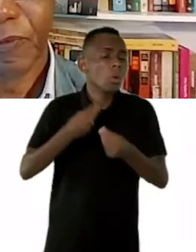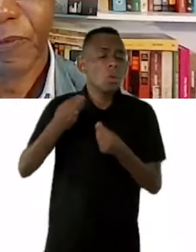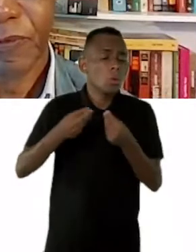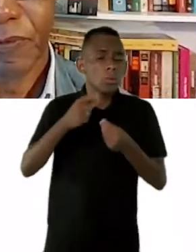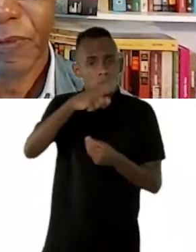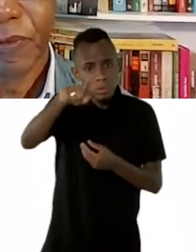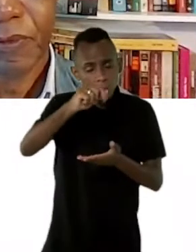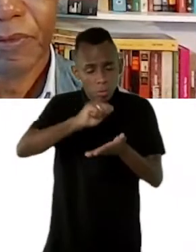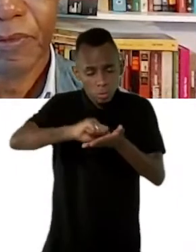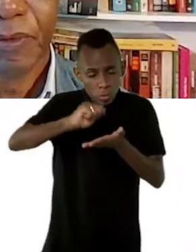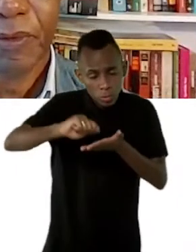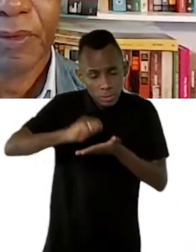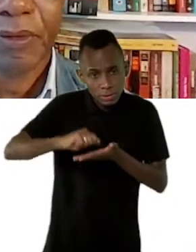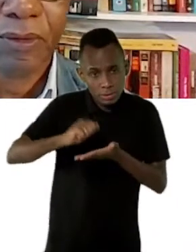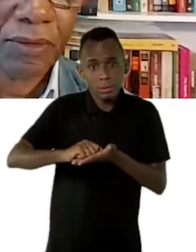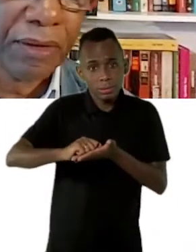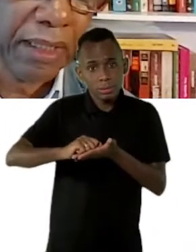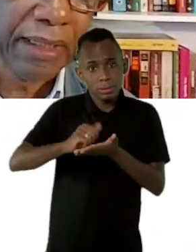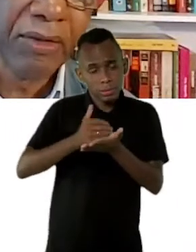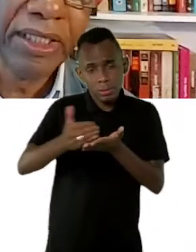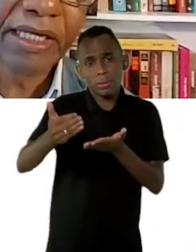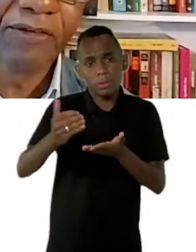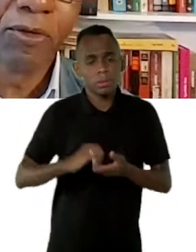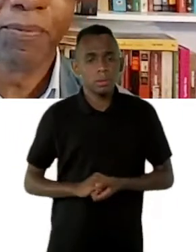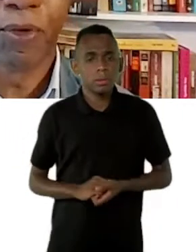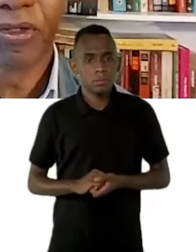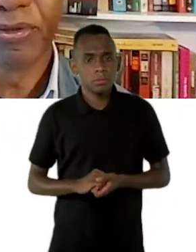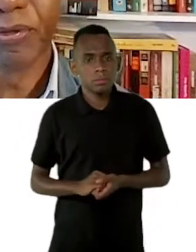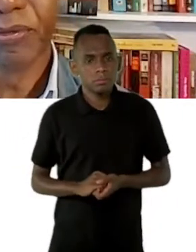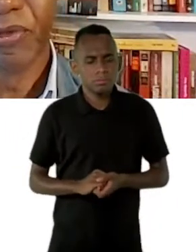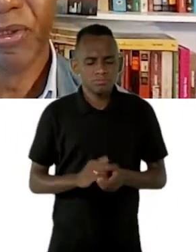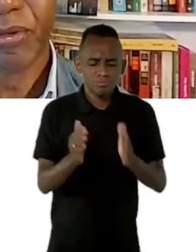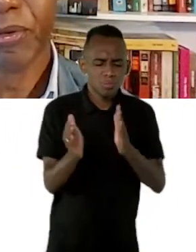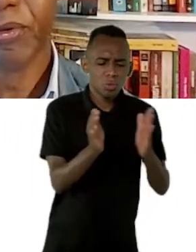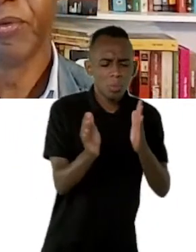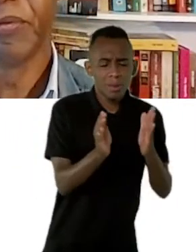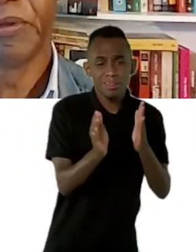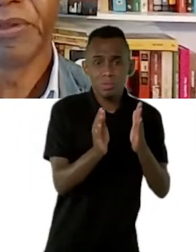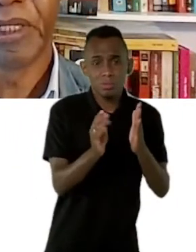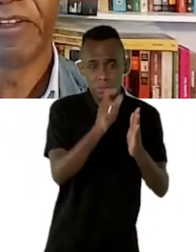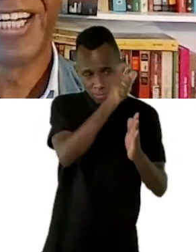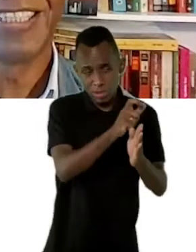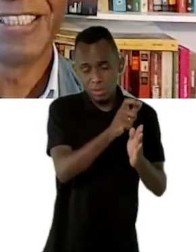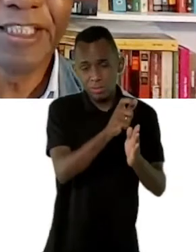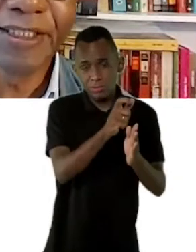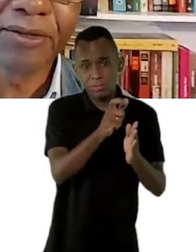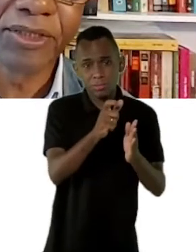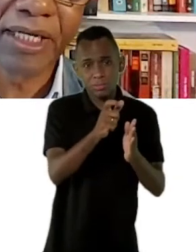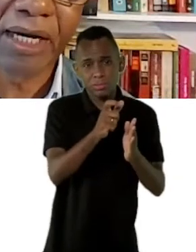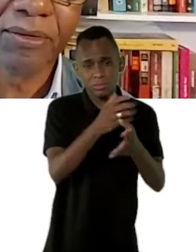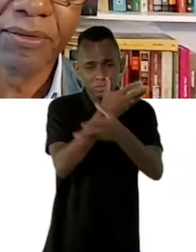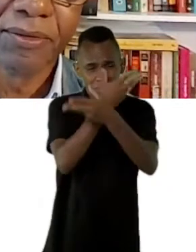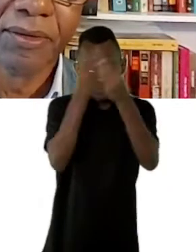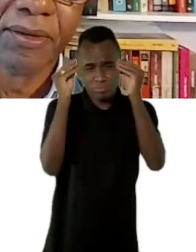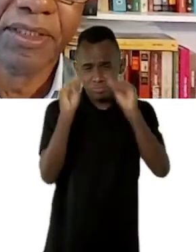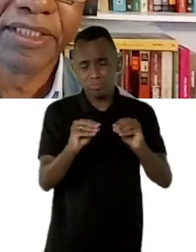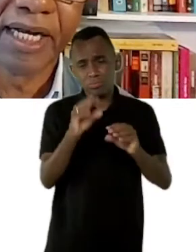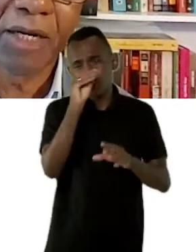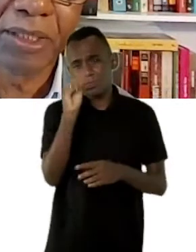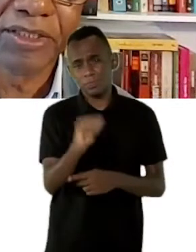cenário literário brasileiro? A Carolina estava num ponto estava esquecida no